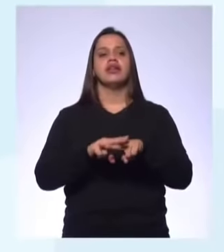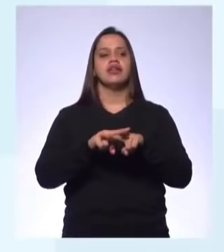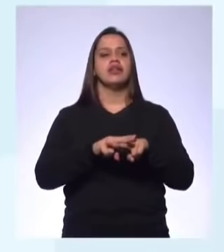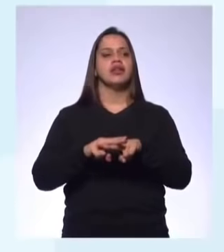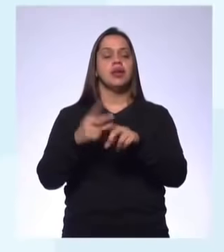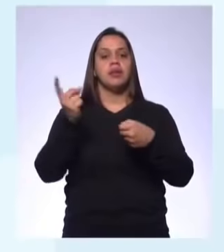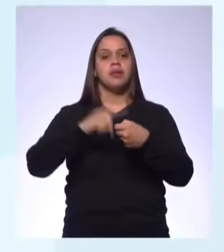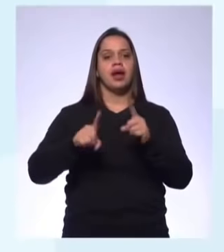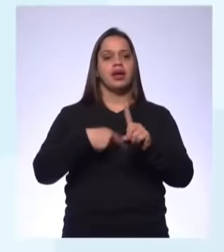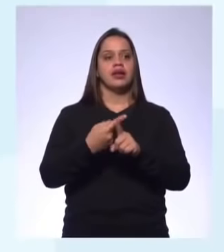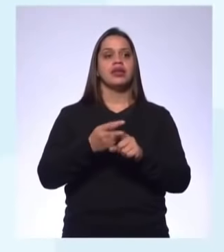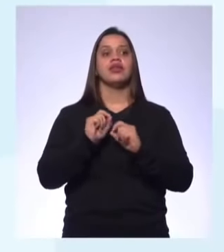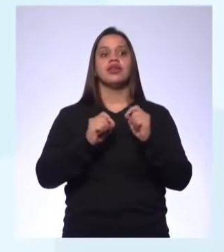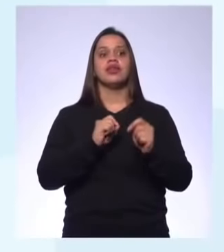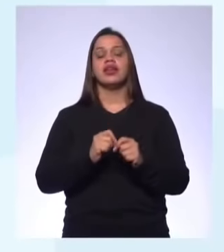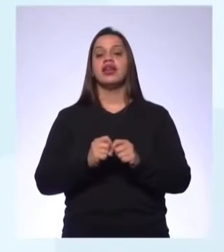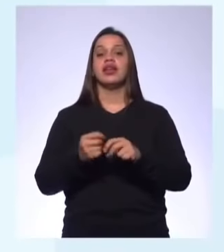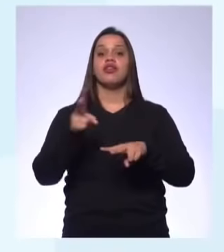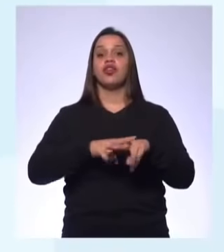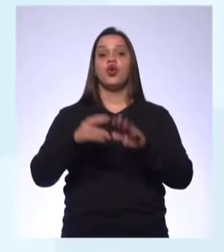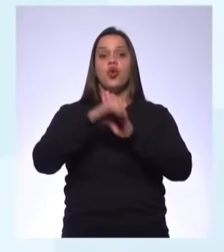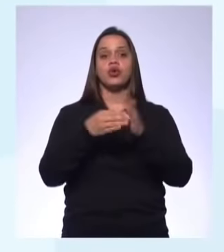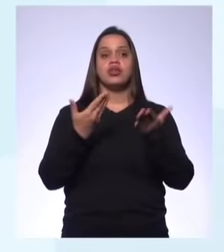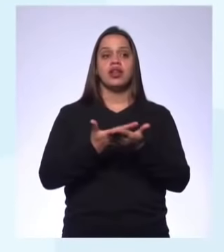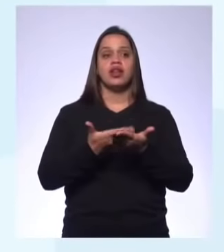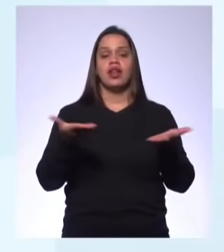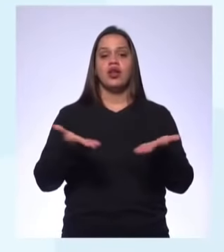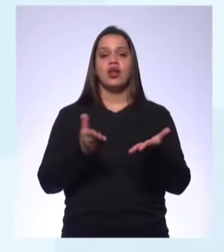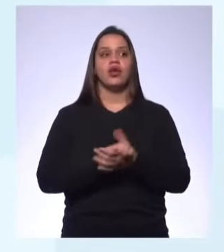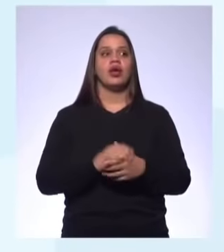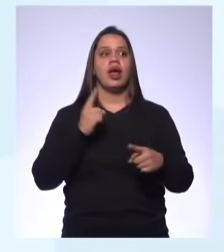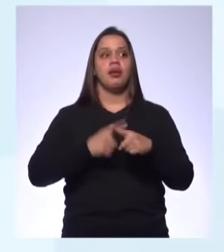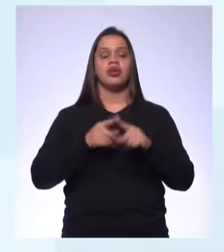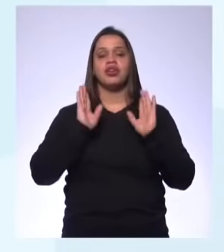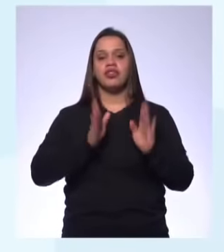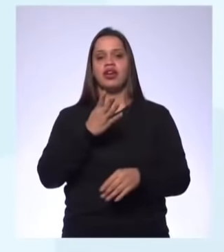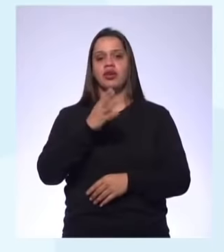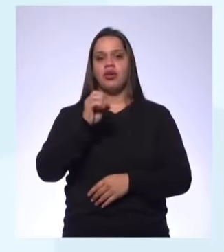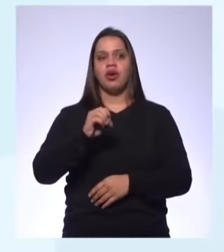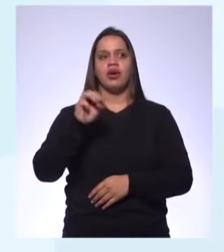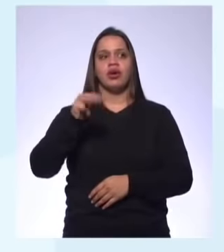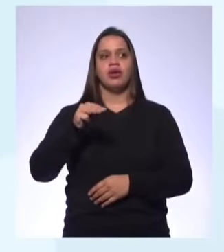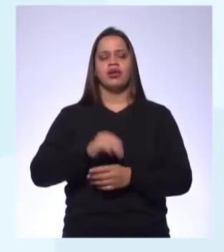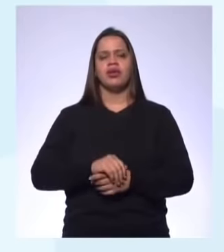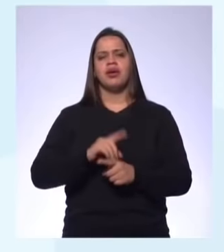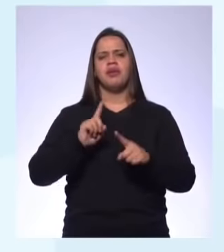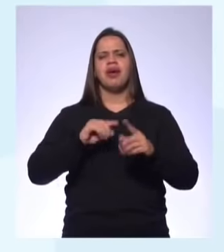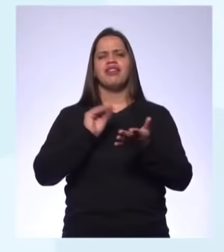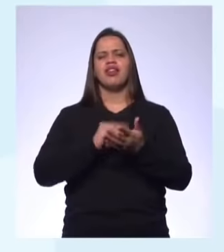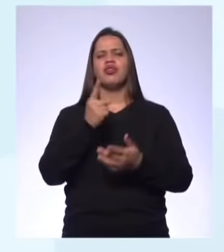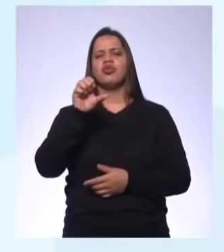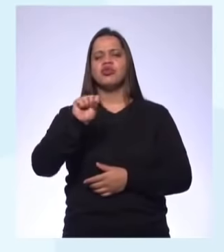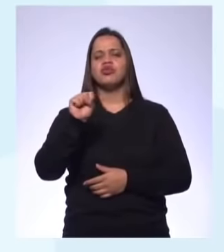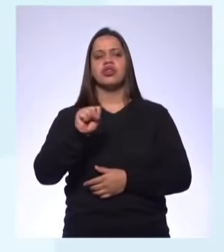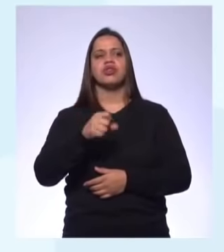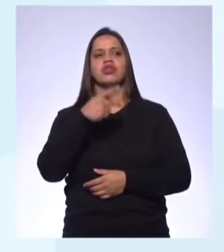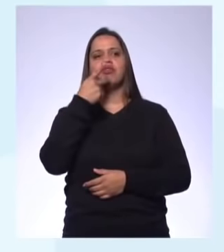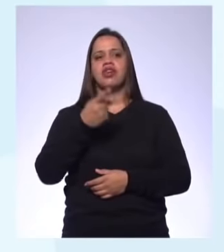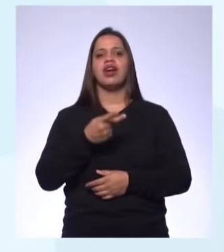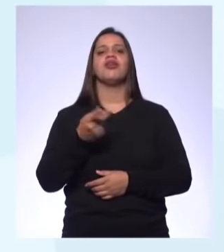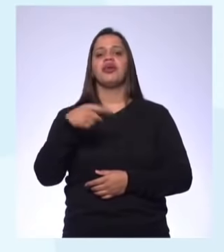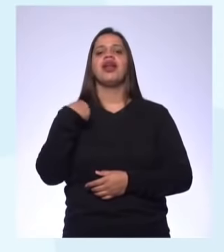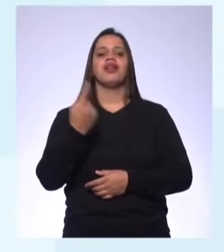um. Retomando os conceitos da aula de hoje. É que deu 40 minutos, né, amor? Ainda tem mais uns segundinhos. O oráculo falou pra gente.